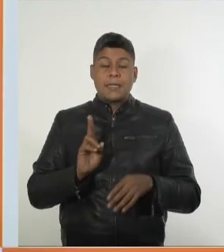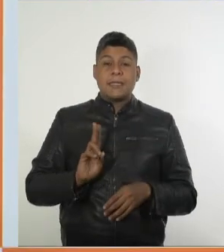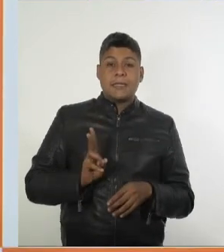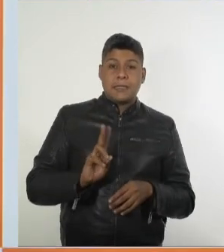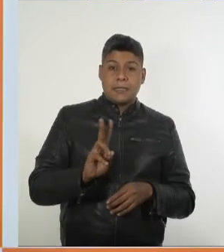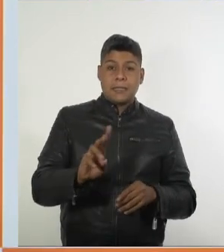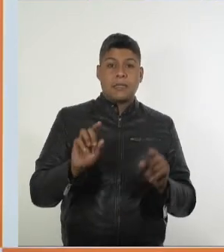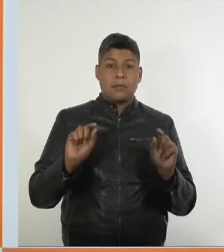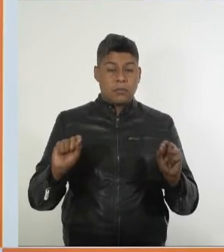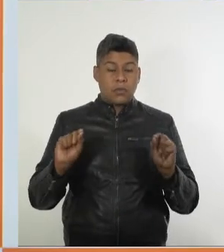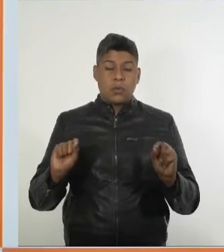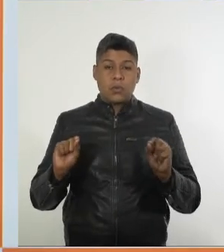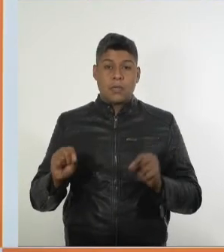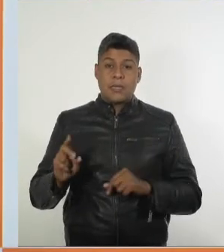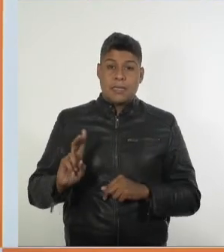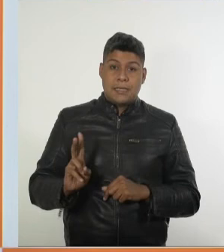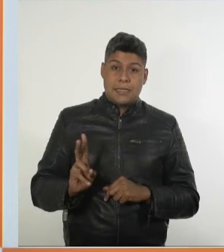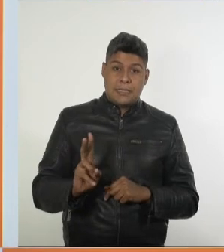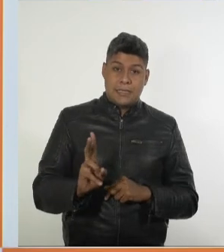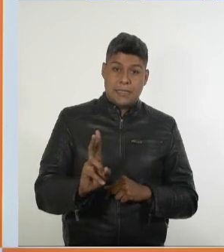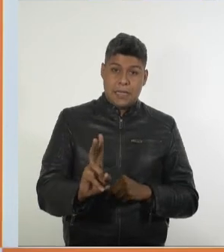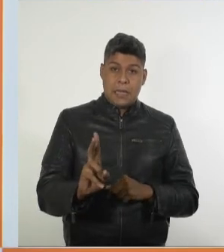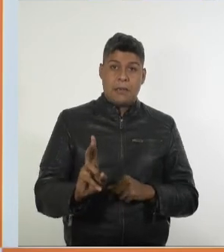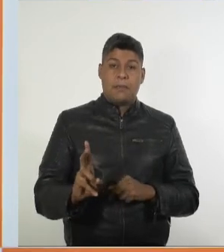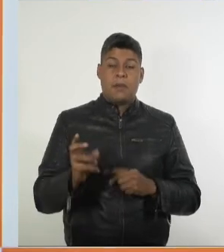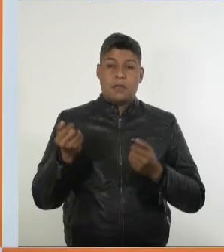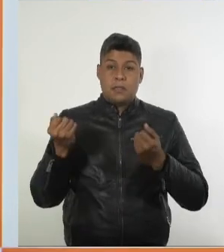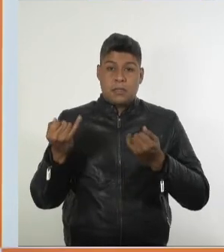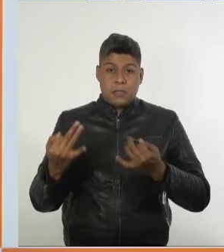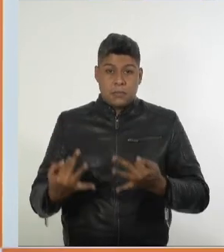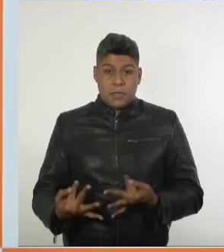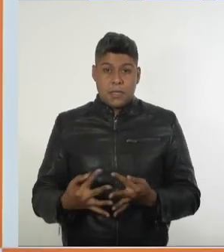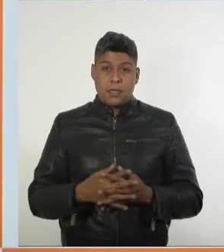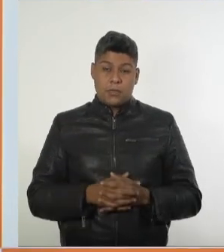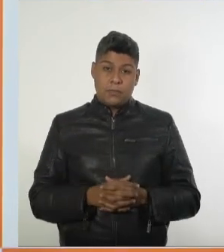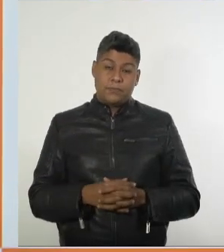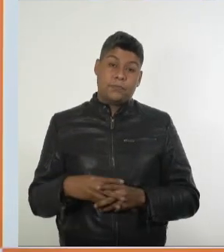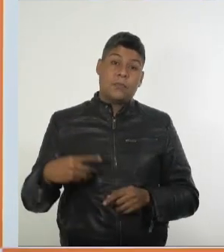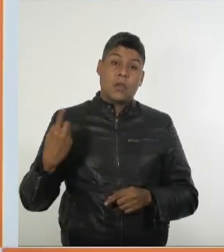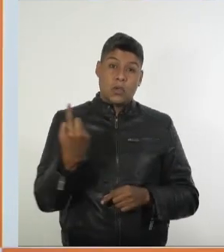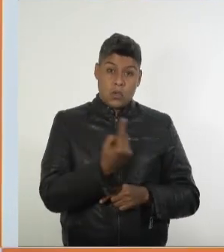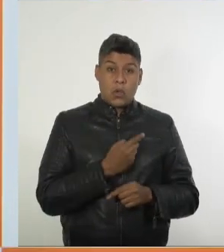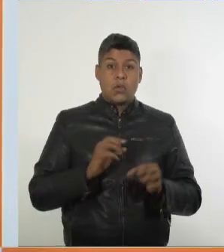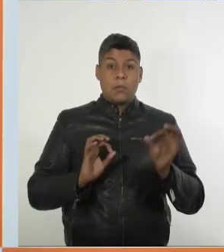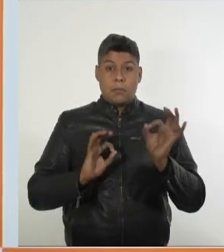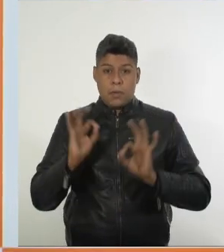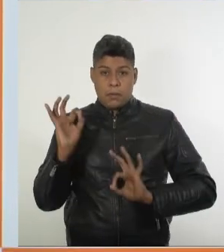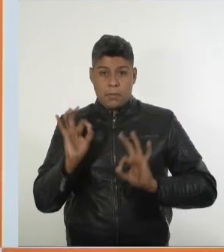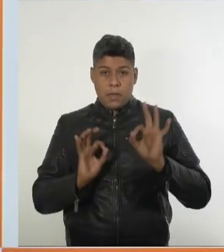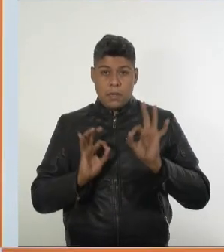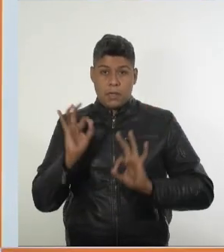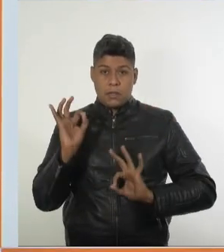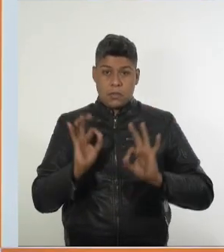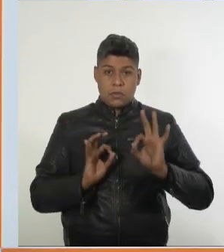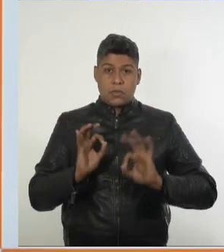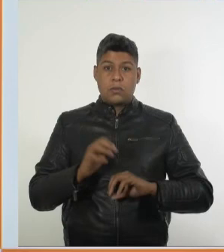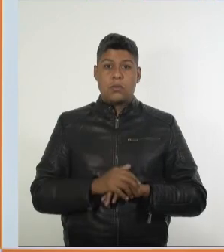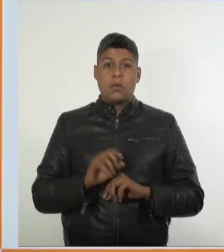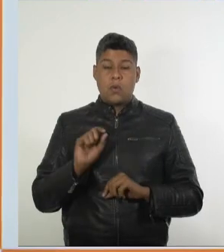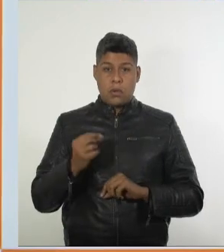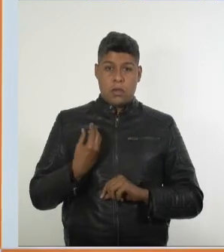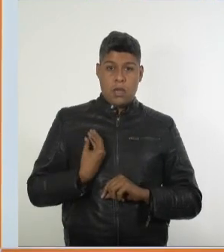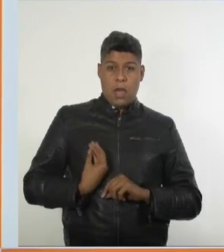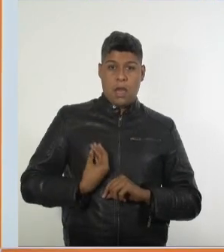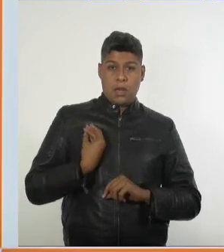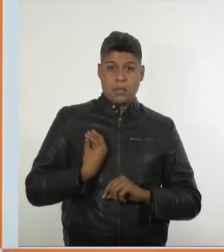sempre, absolutamente sempre, a palavra final. Portanto, estamos nos preparando, é muito possível que seja